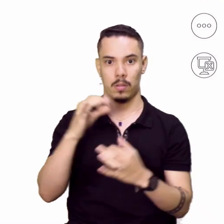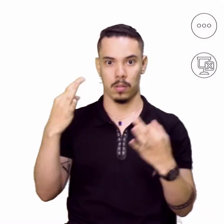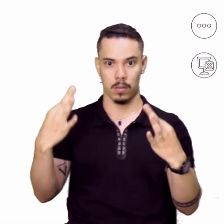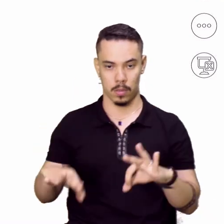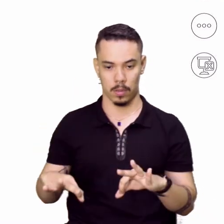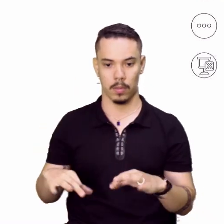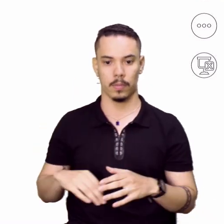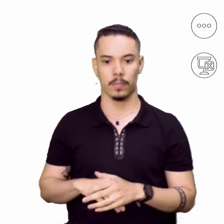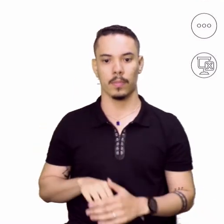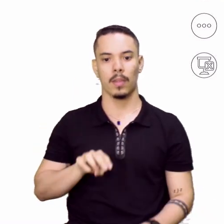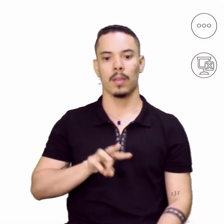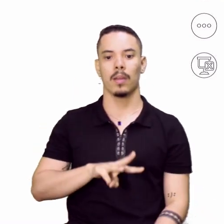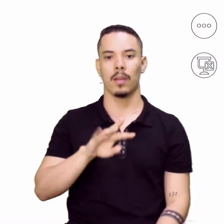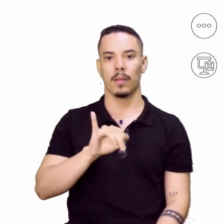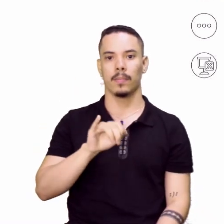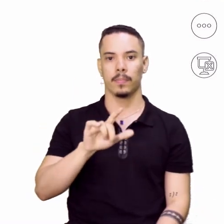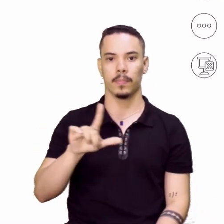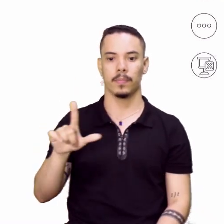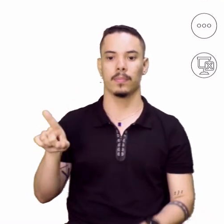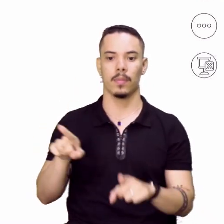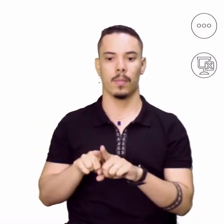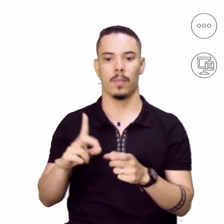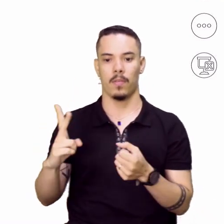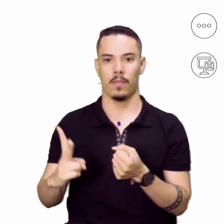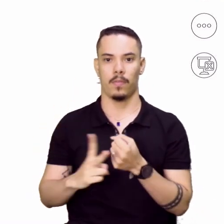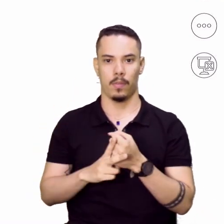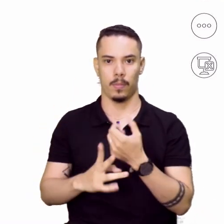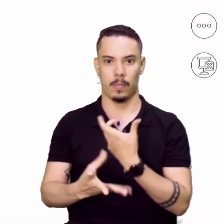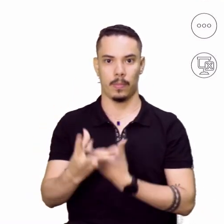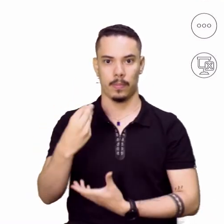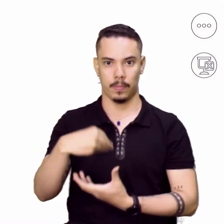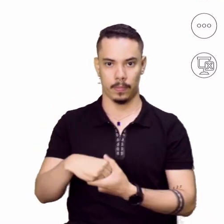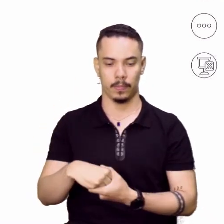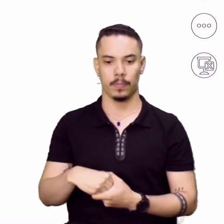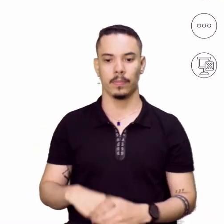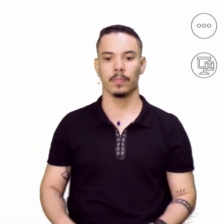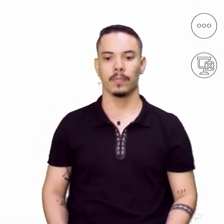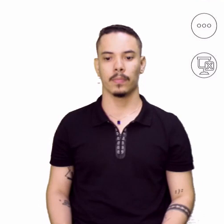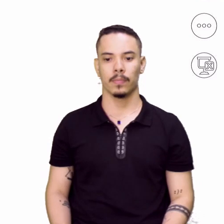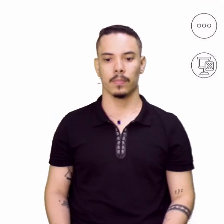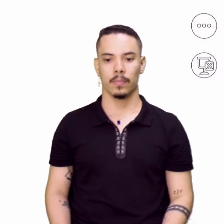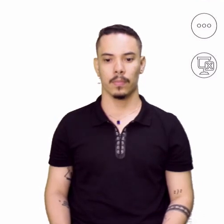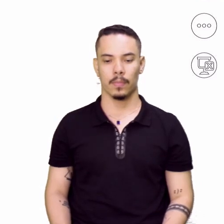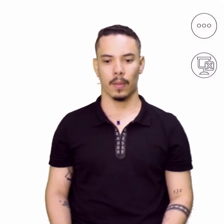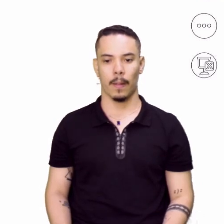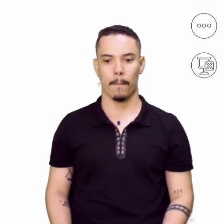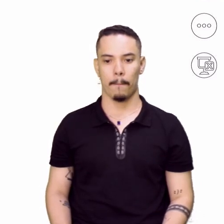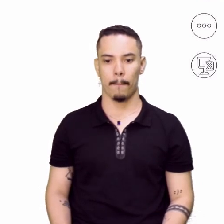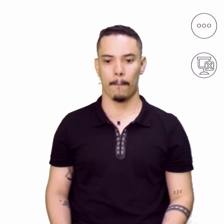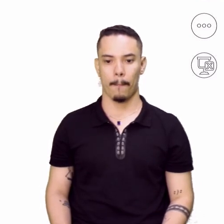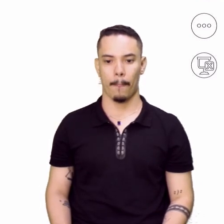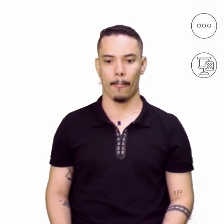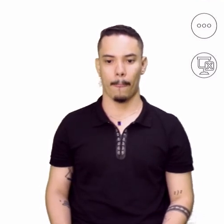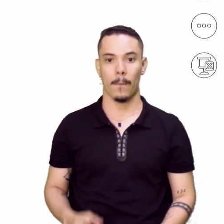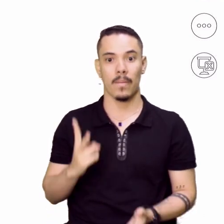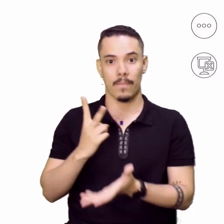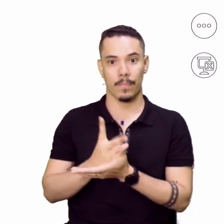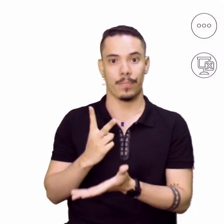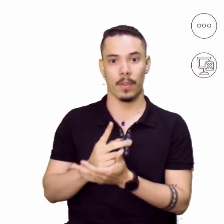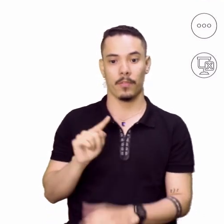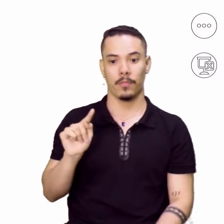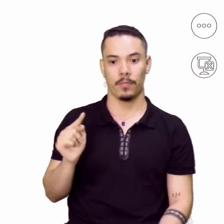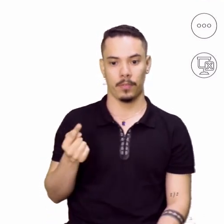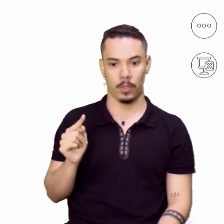o Will vai ser o verbo que vai vir no short answers na negativa no vírgula para fins de